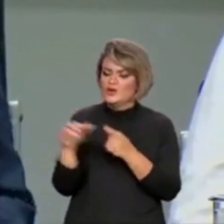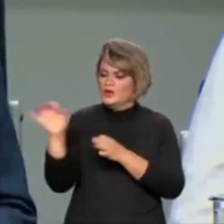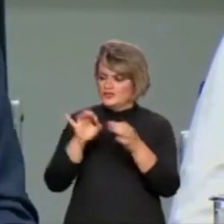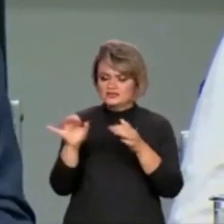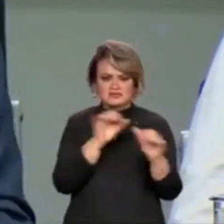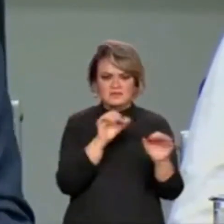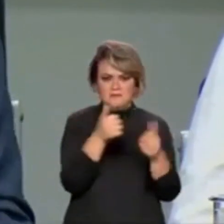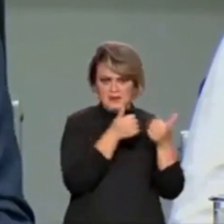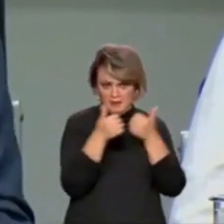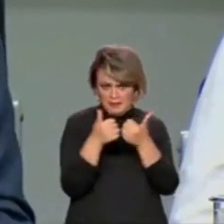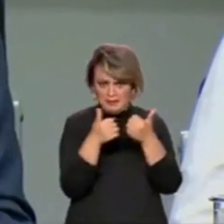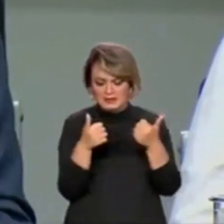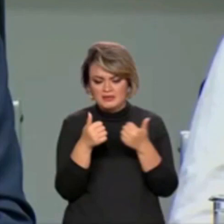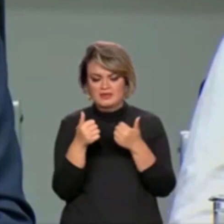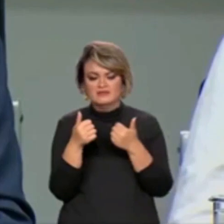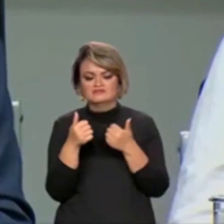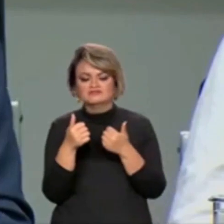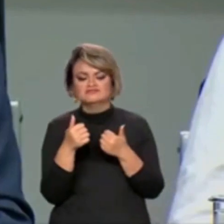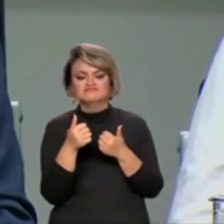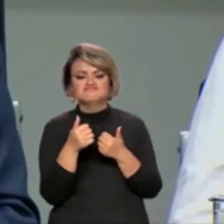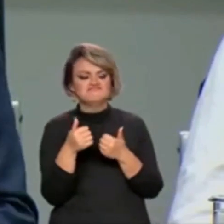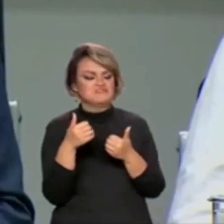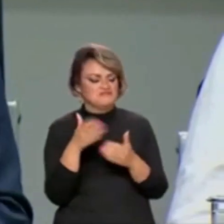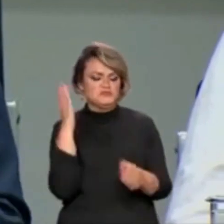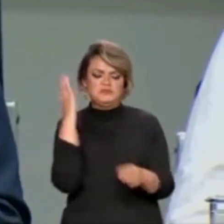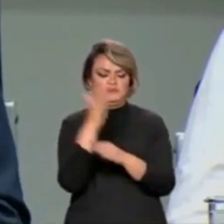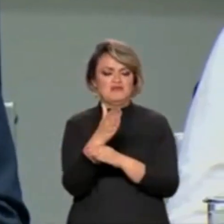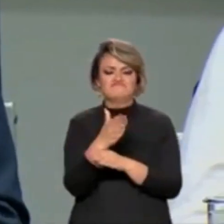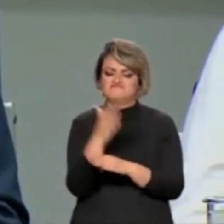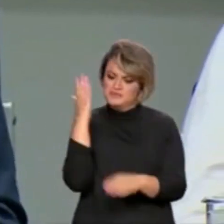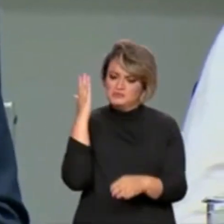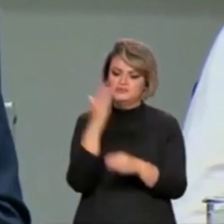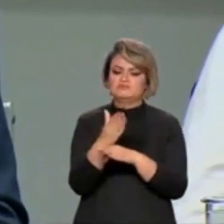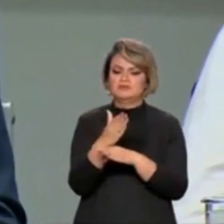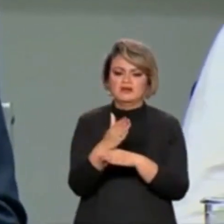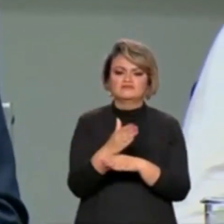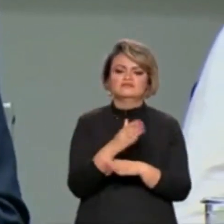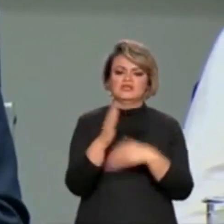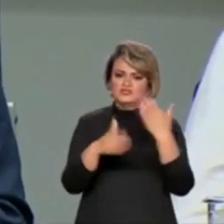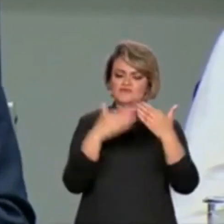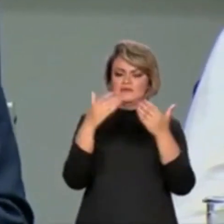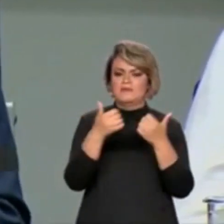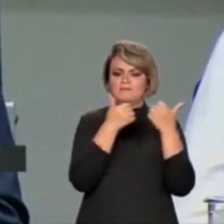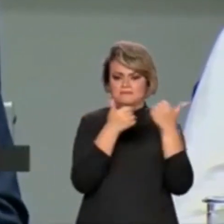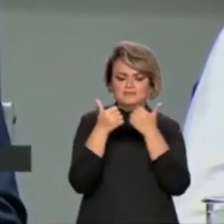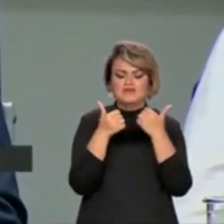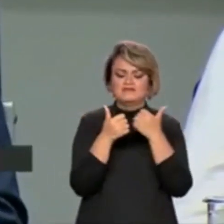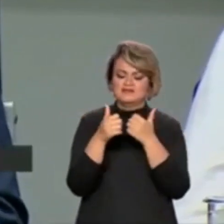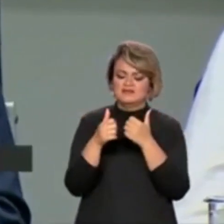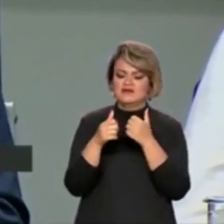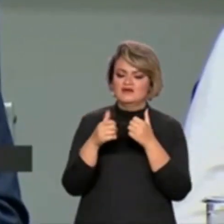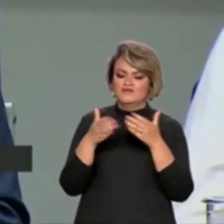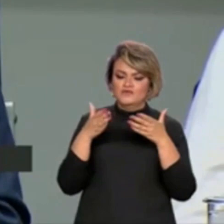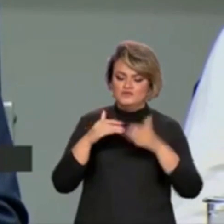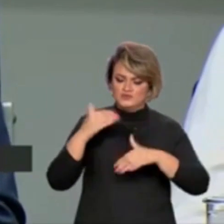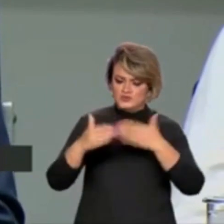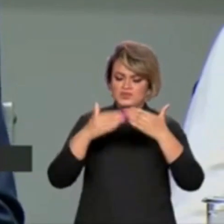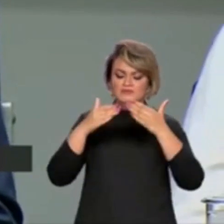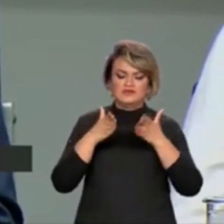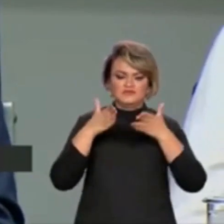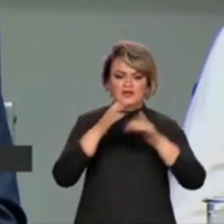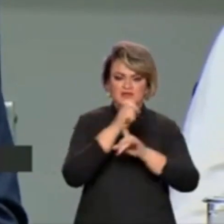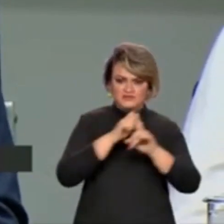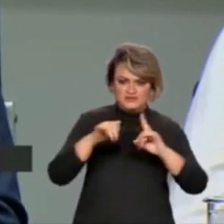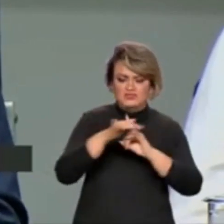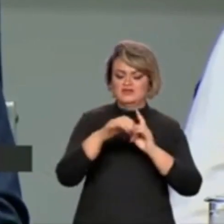construção, nós vamos superar essa situação e voltar a crescer com sustentabilidade